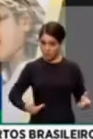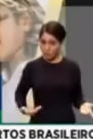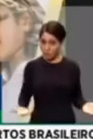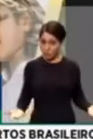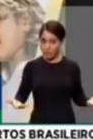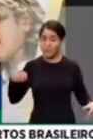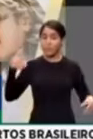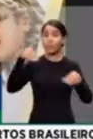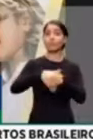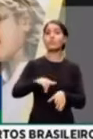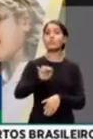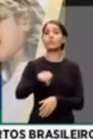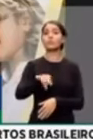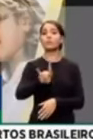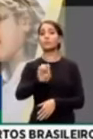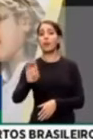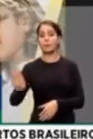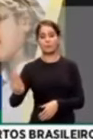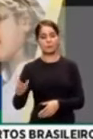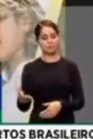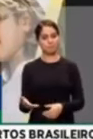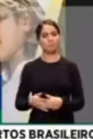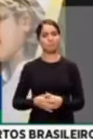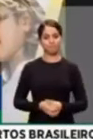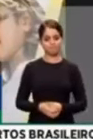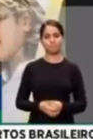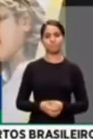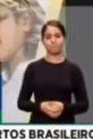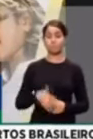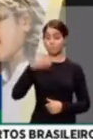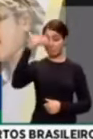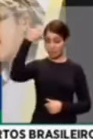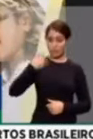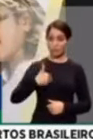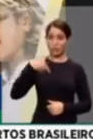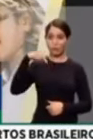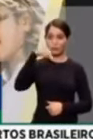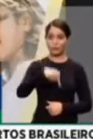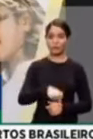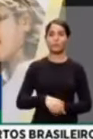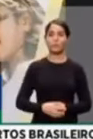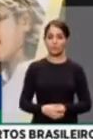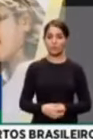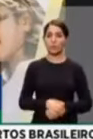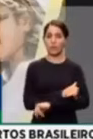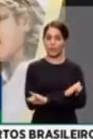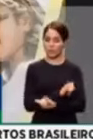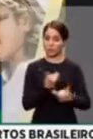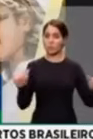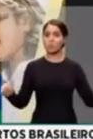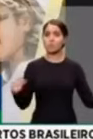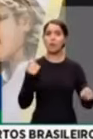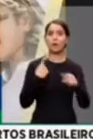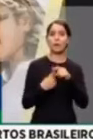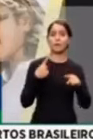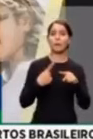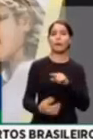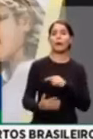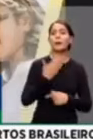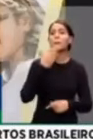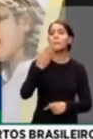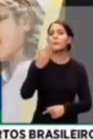do Fundeb nesse momento. Em primeiro lugar, queria levantar essa questão e um apelo a todos que nós